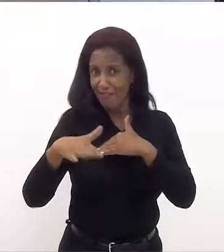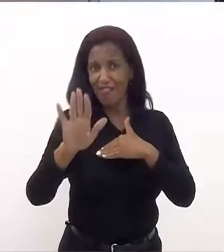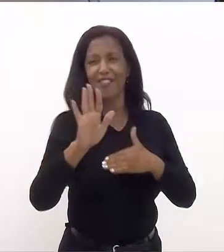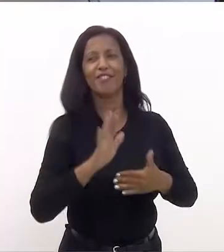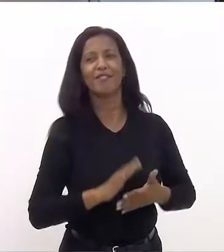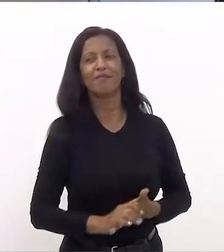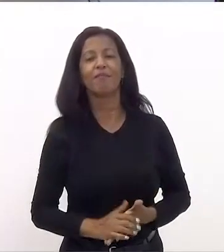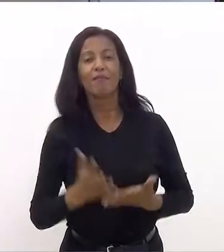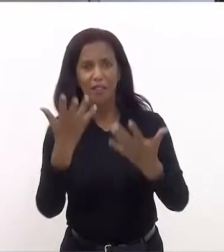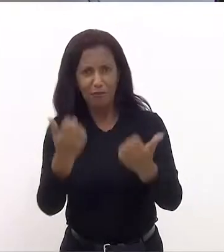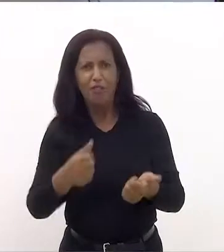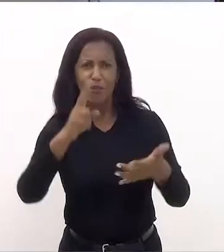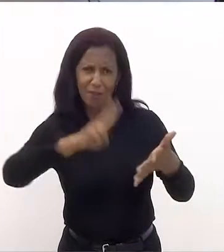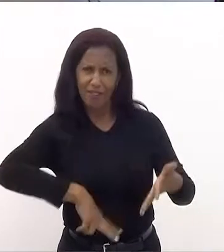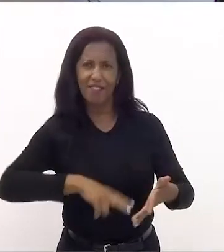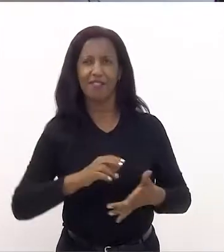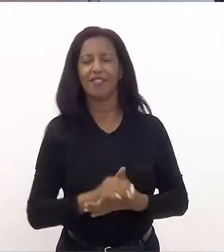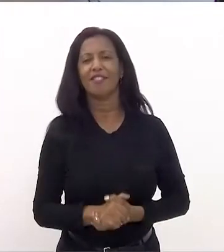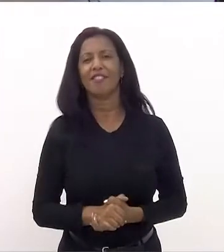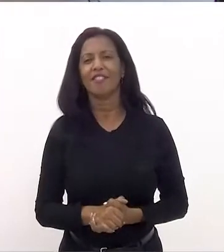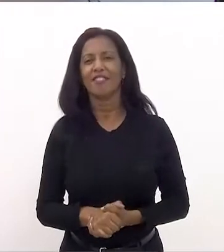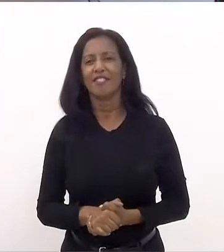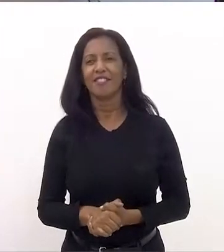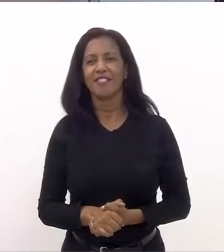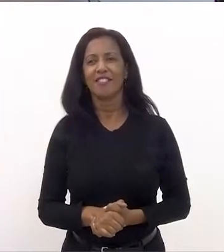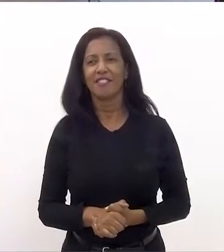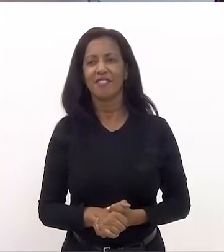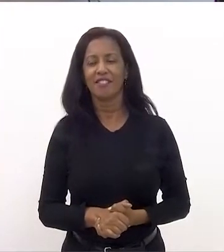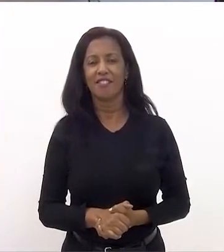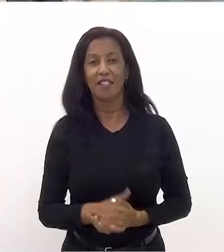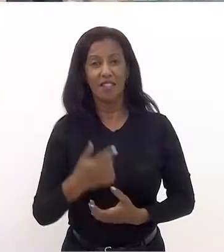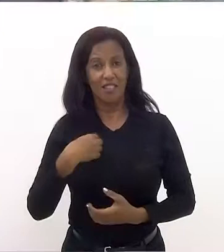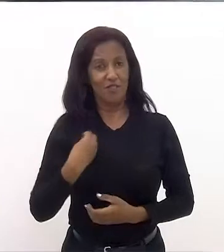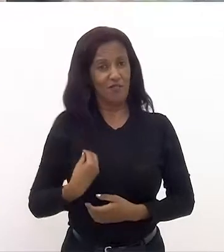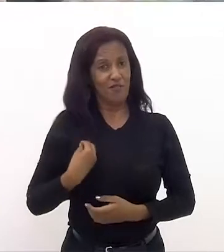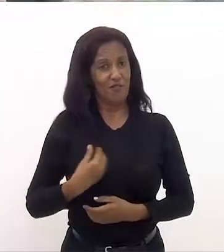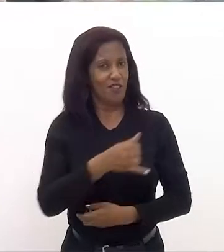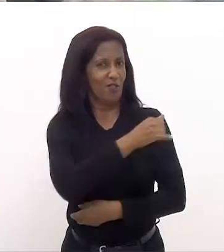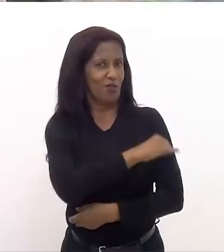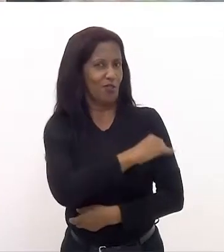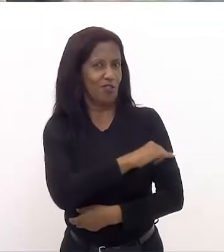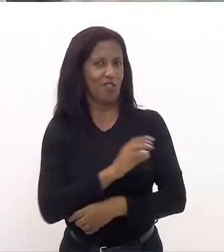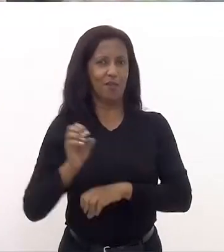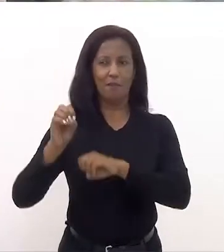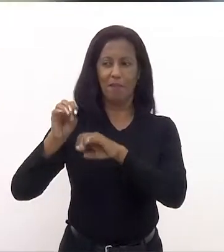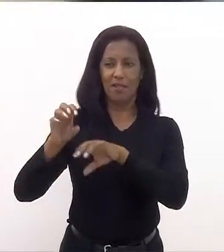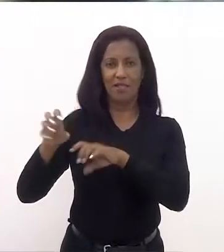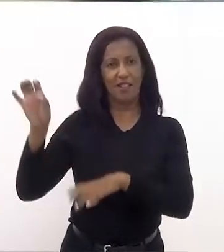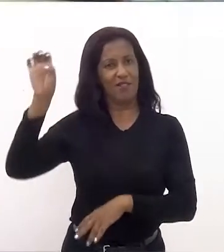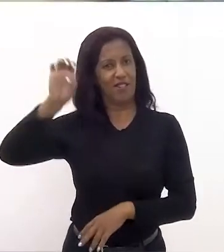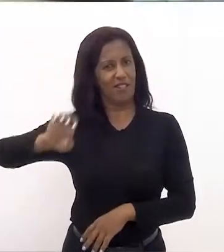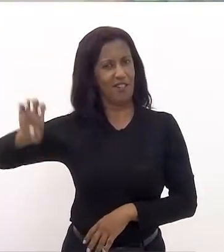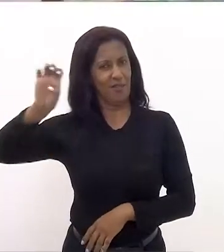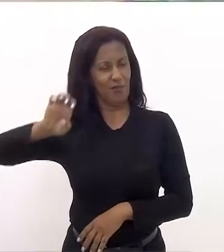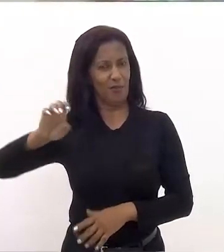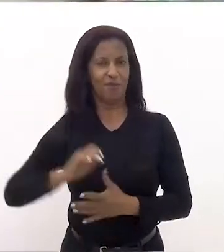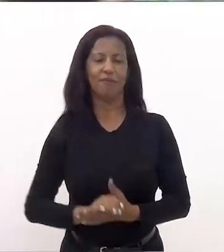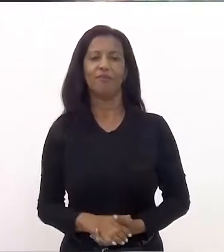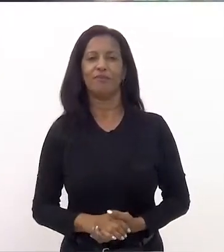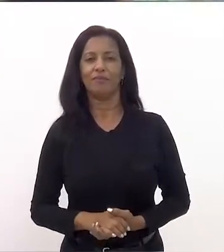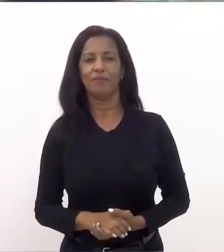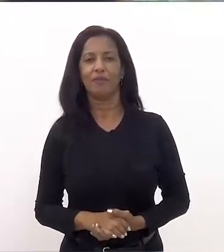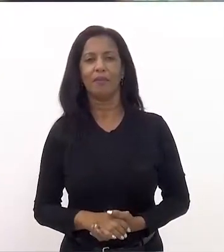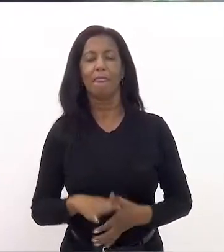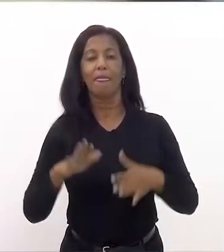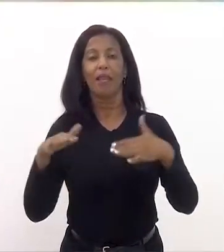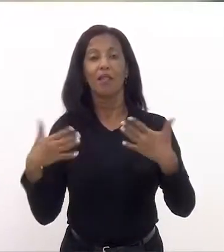vai fluindo. Vamos lá, lê sim. Eu morava no Rio de Janeiro, mas dava aula na Europa.